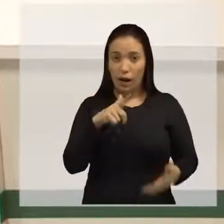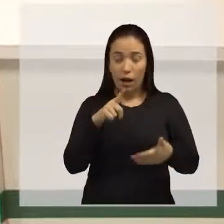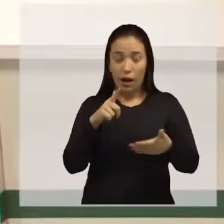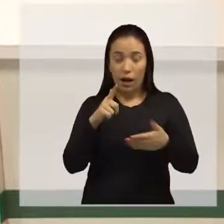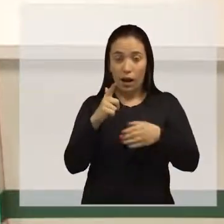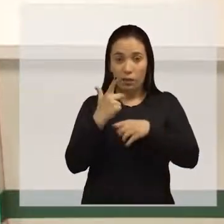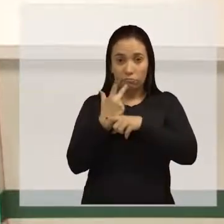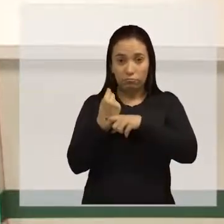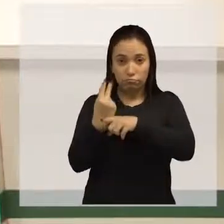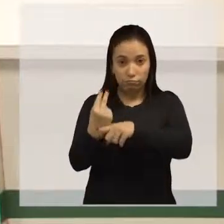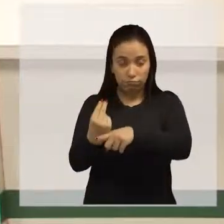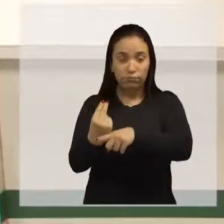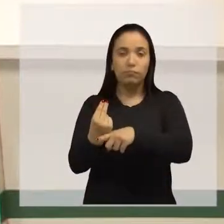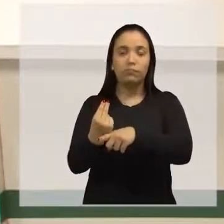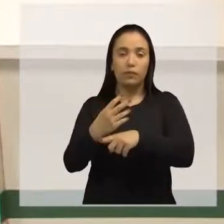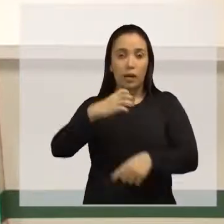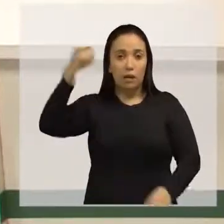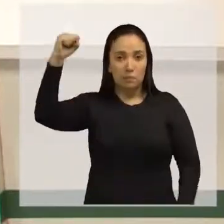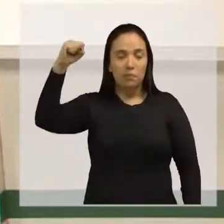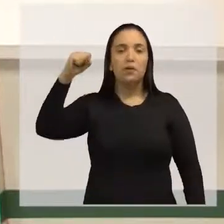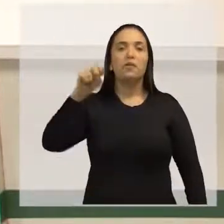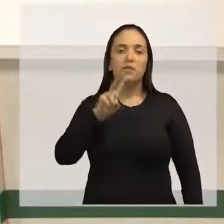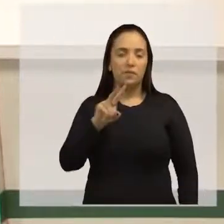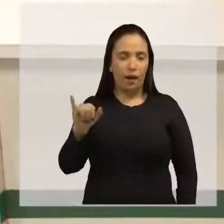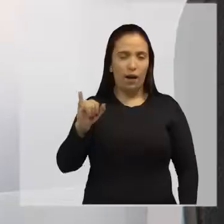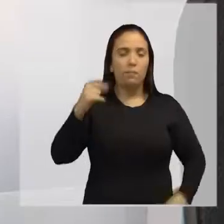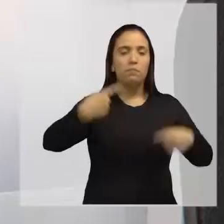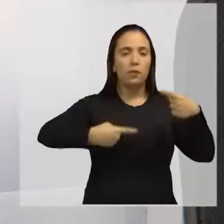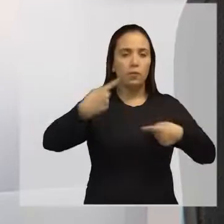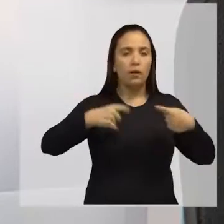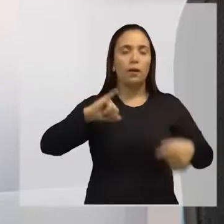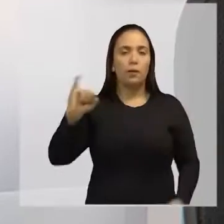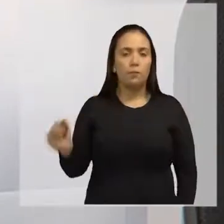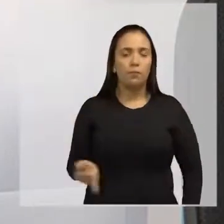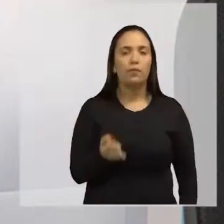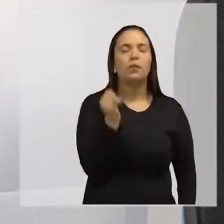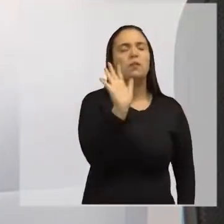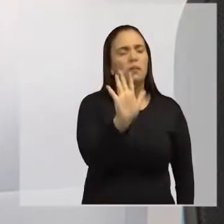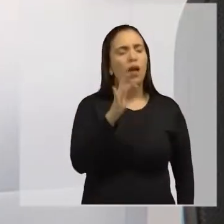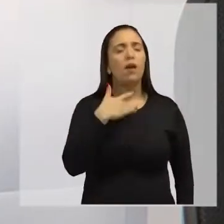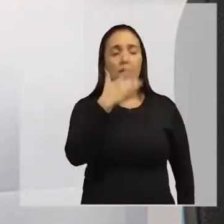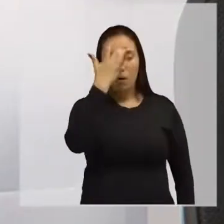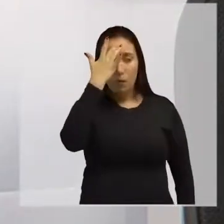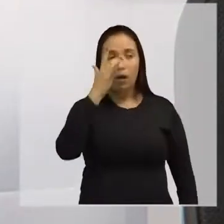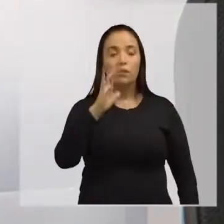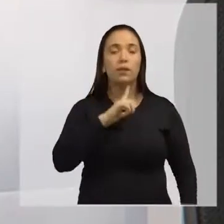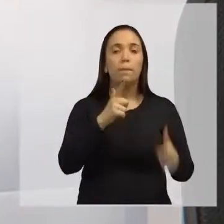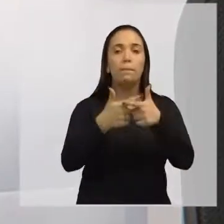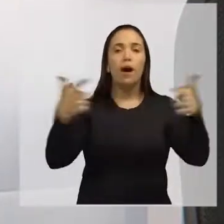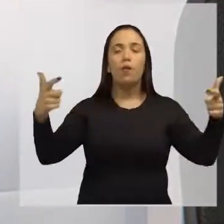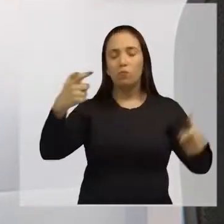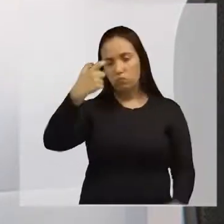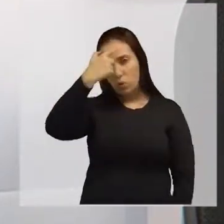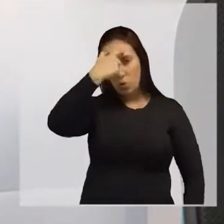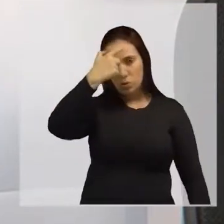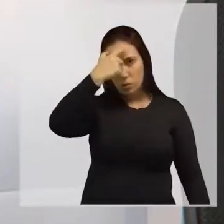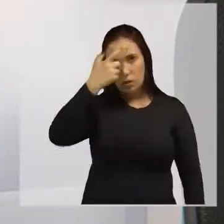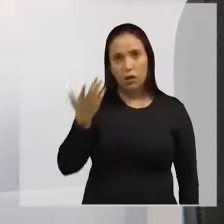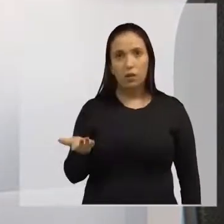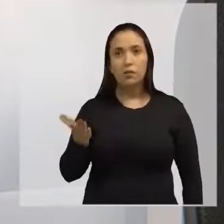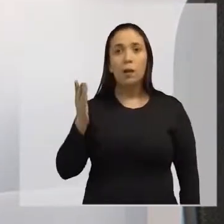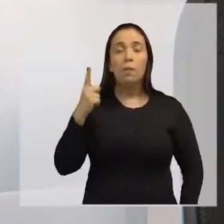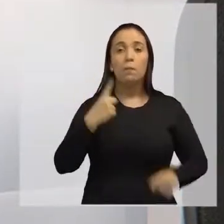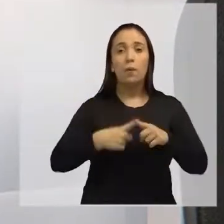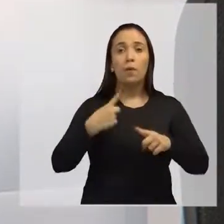Agora não, eu acredito não. Acho que existe uma consciência coletiva muito profunda entre os brasileiros. O brasileiro mudou, né? O brasileiro